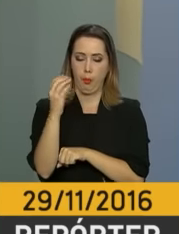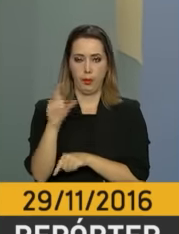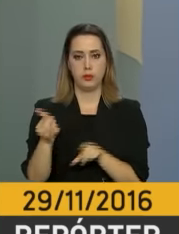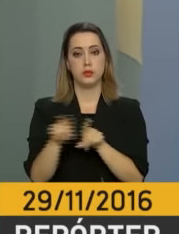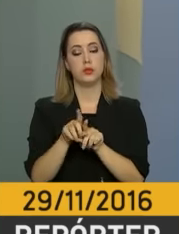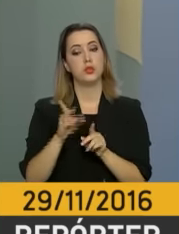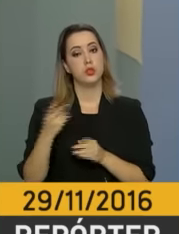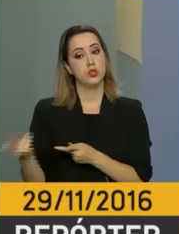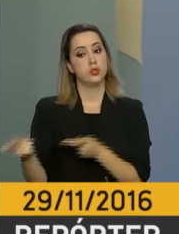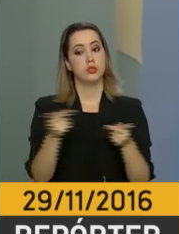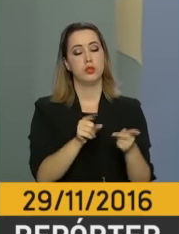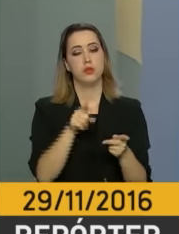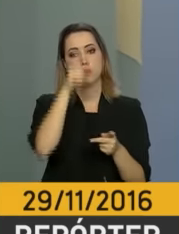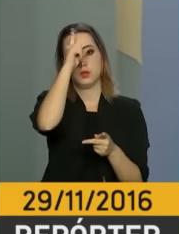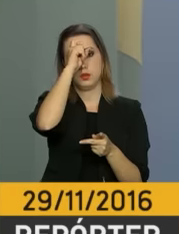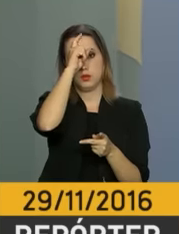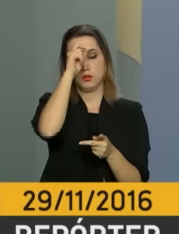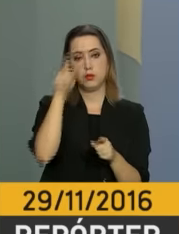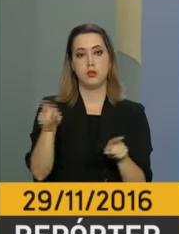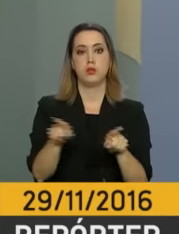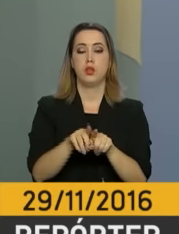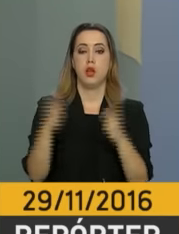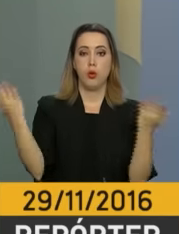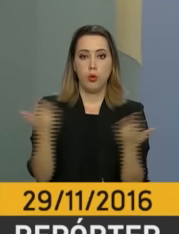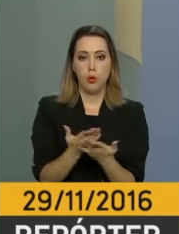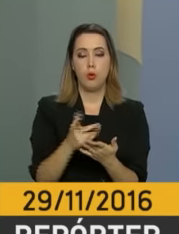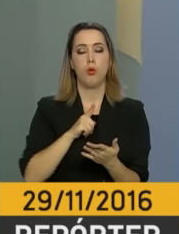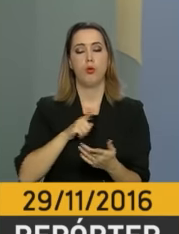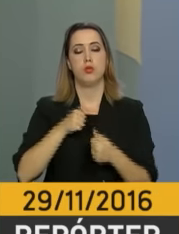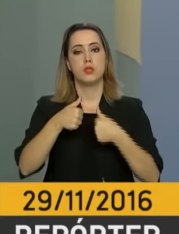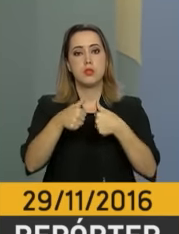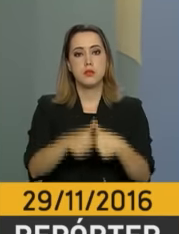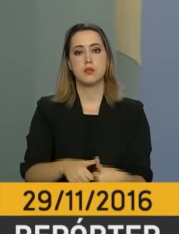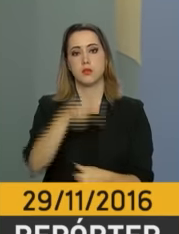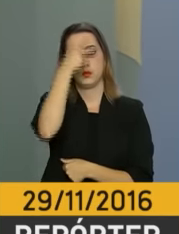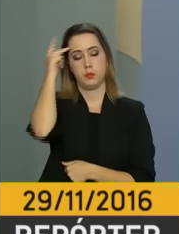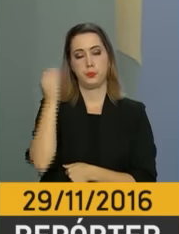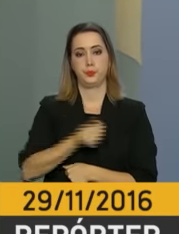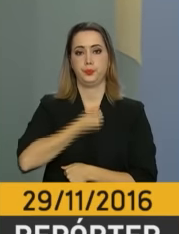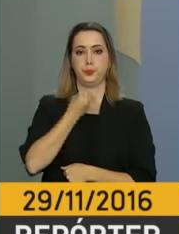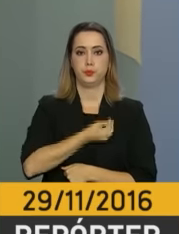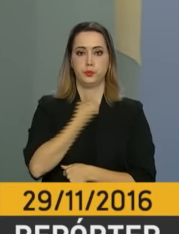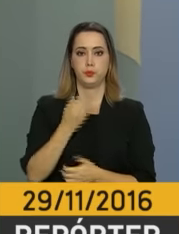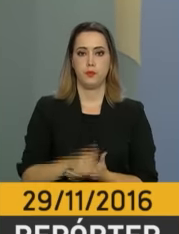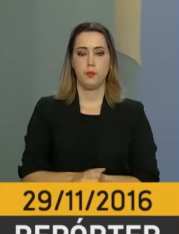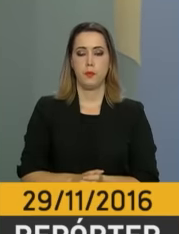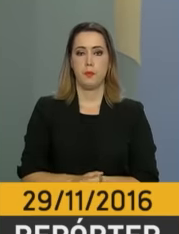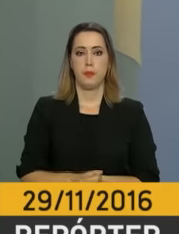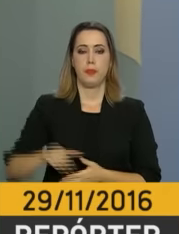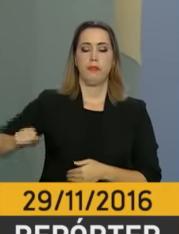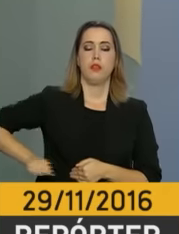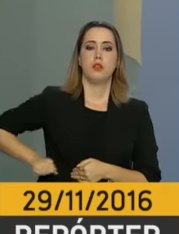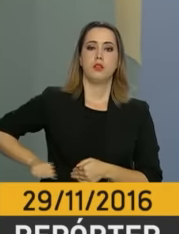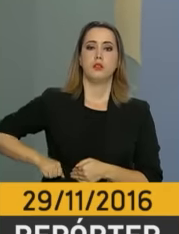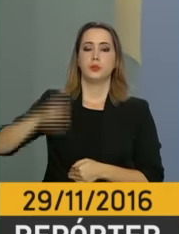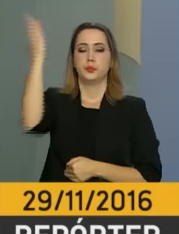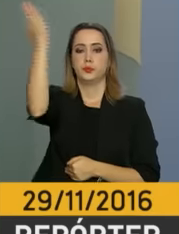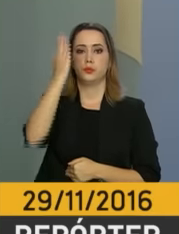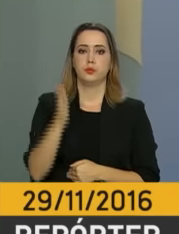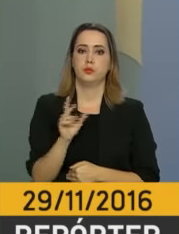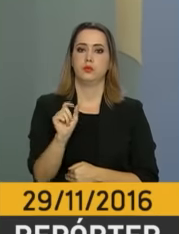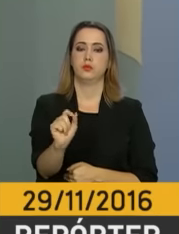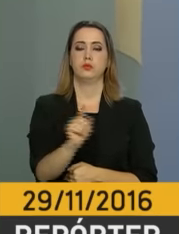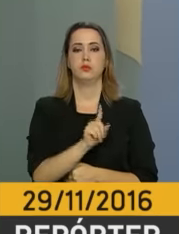visitado o hospital em que estão sob tratamento os sobreviventes. A Embaixada do Brasil em Bogotá,